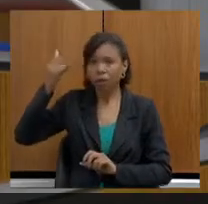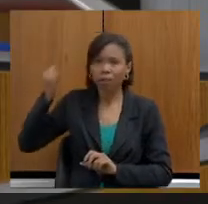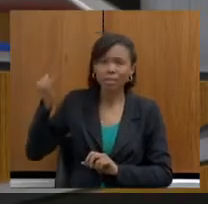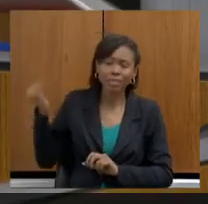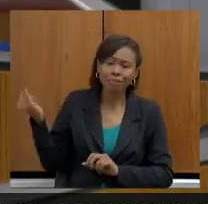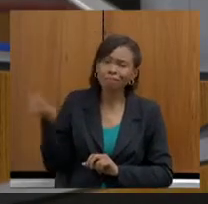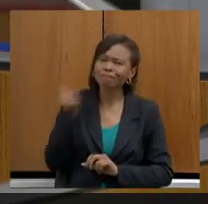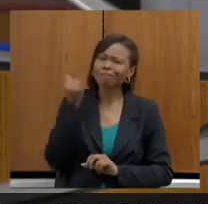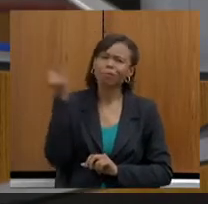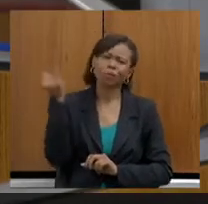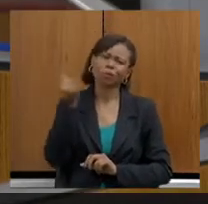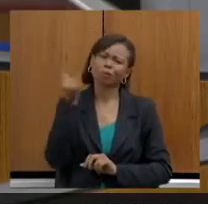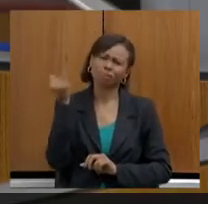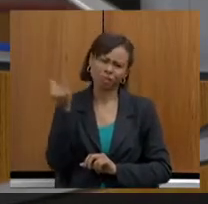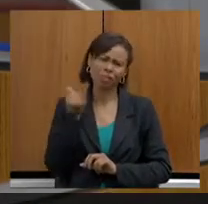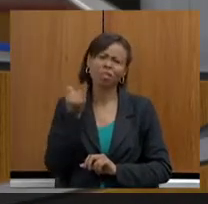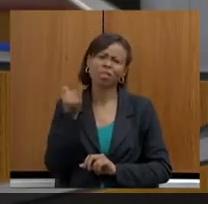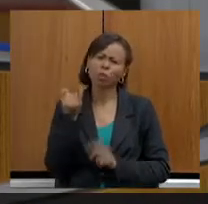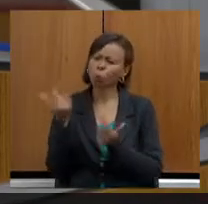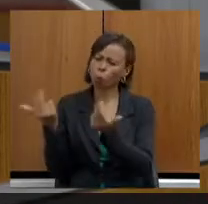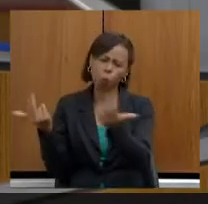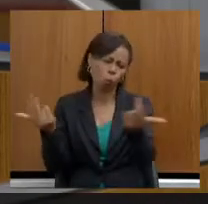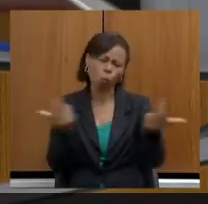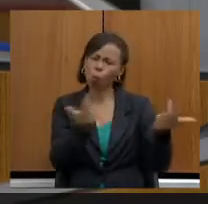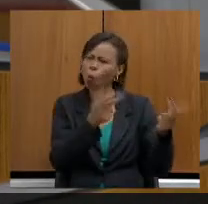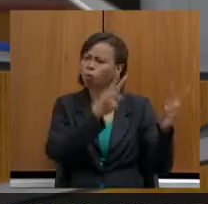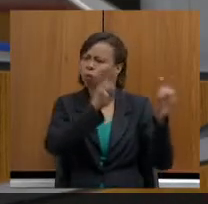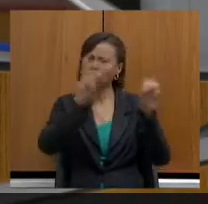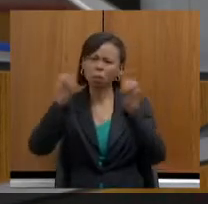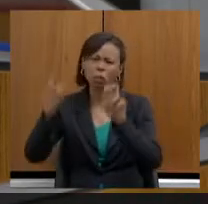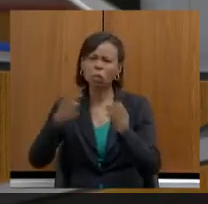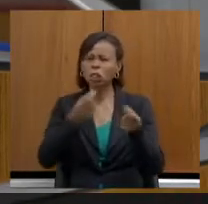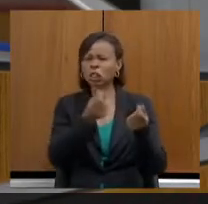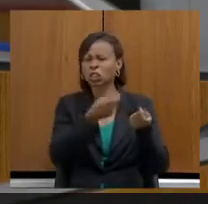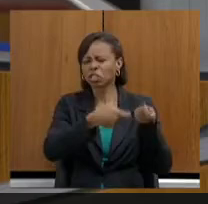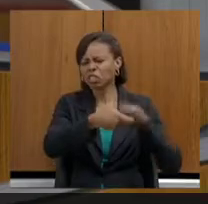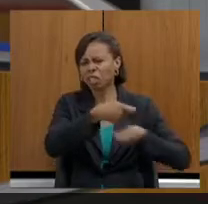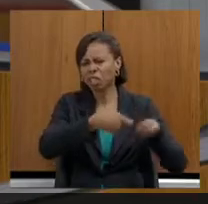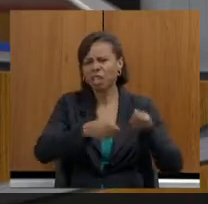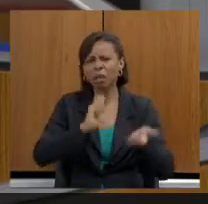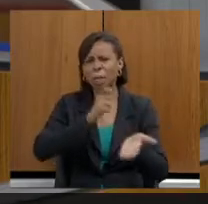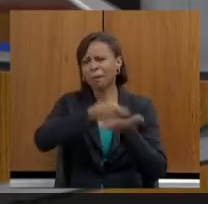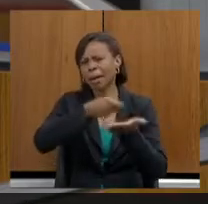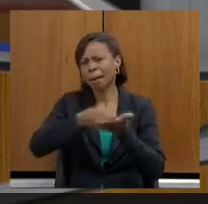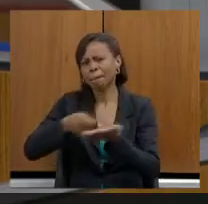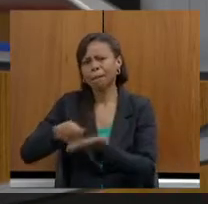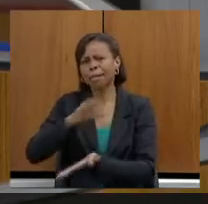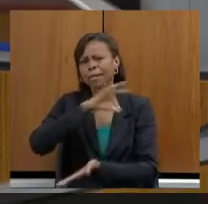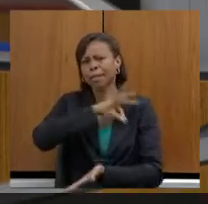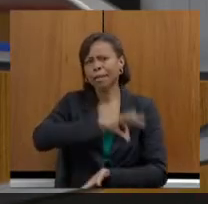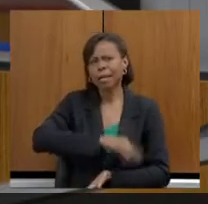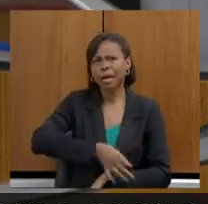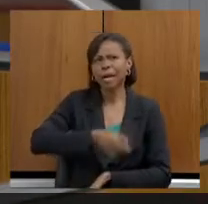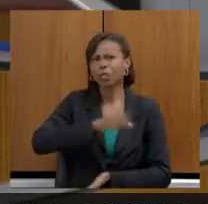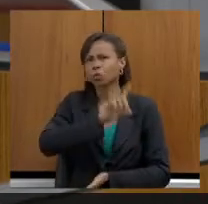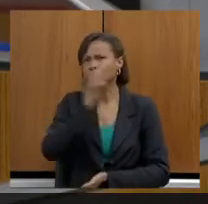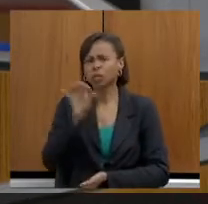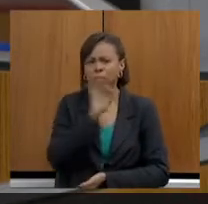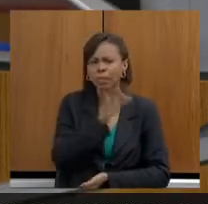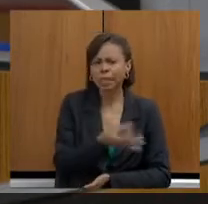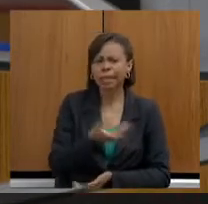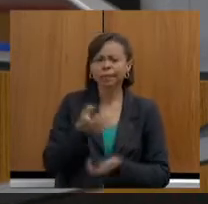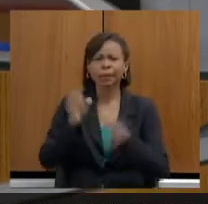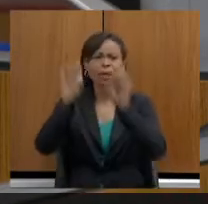importante quanto qualquer outro e as questões econômicas pagamentos em dia adequação da